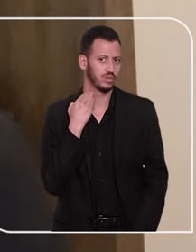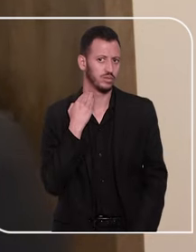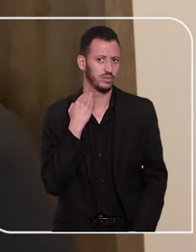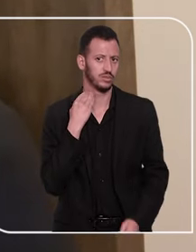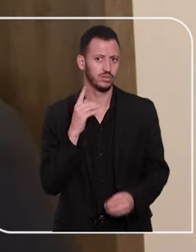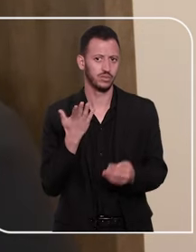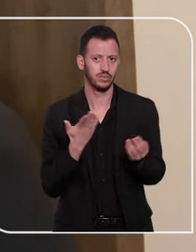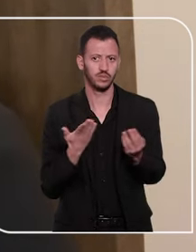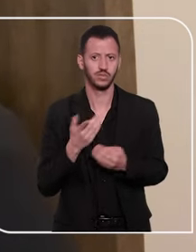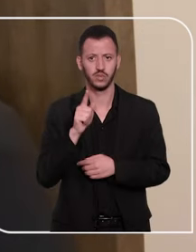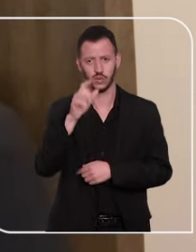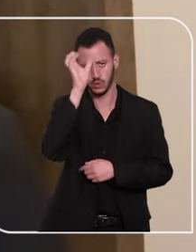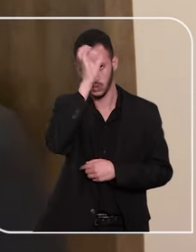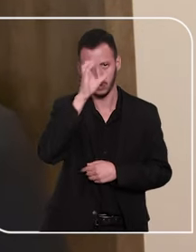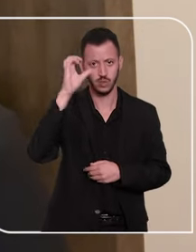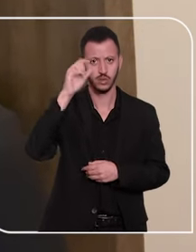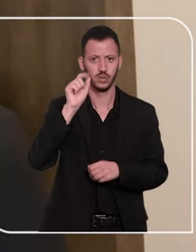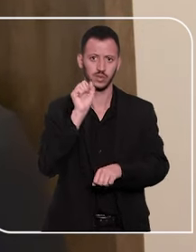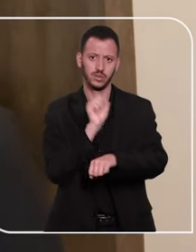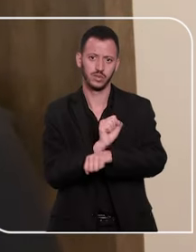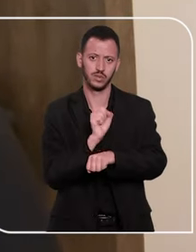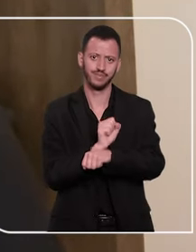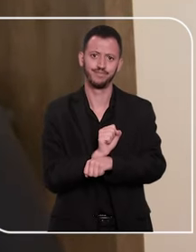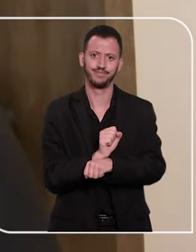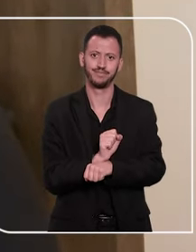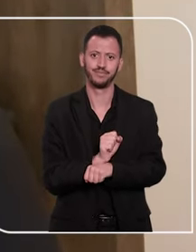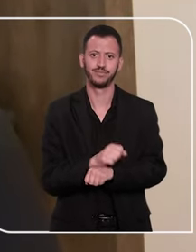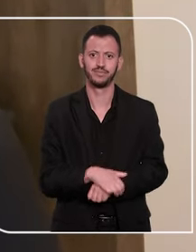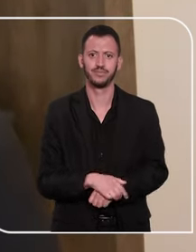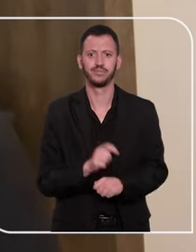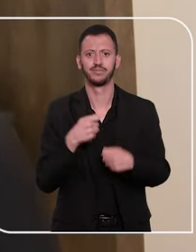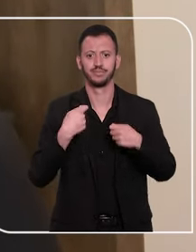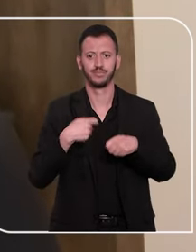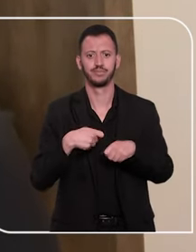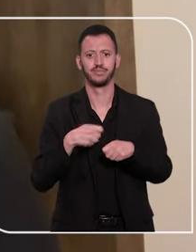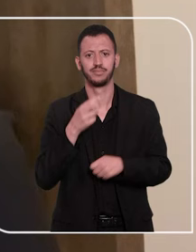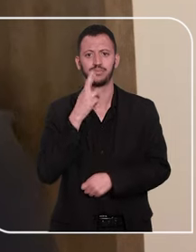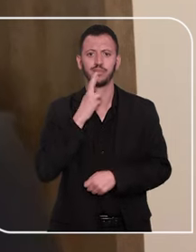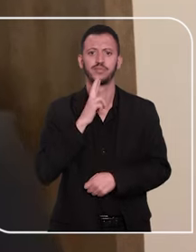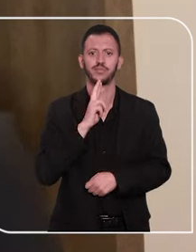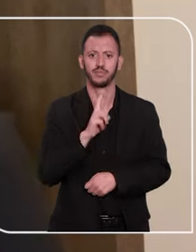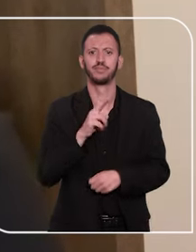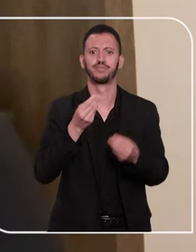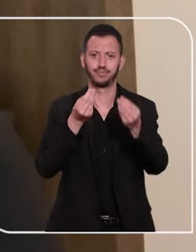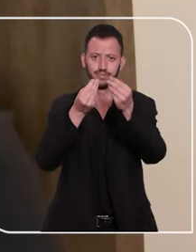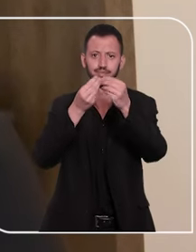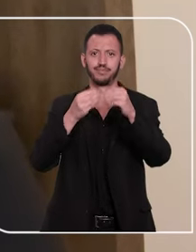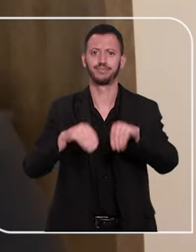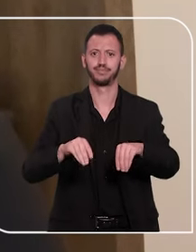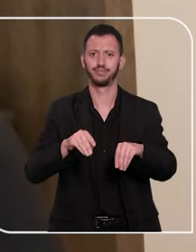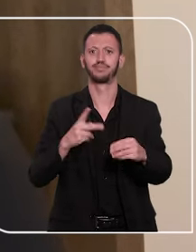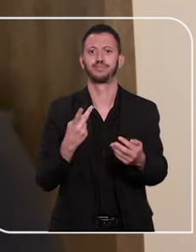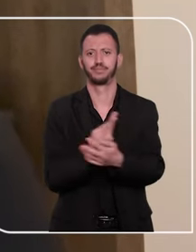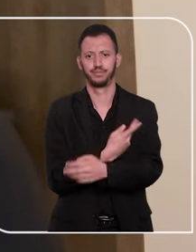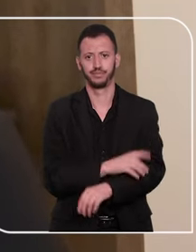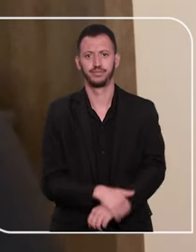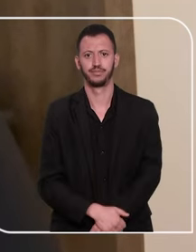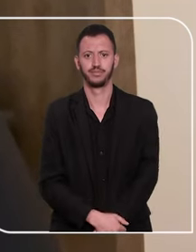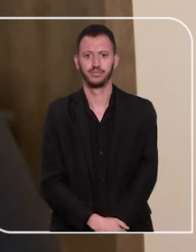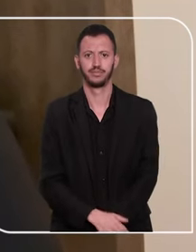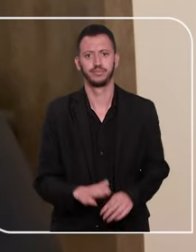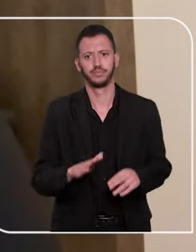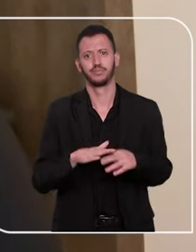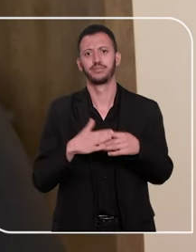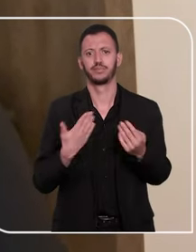banco ele impõe ao consumidor esperas excessivas ele deve responder pelos danos